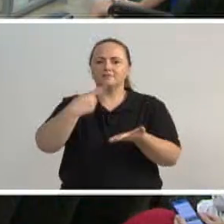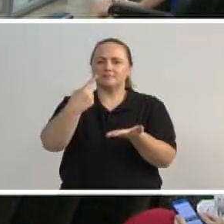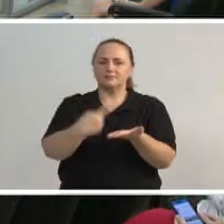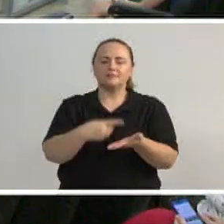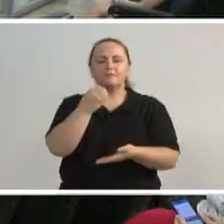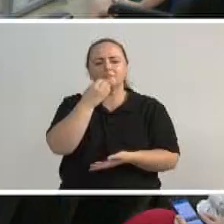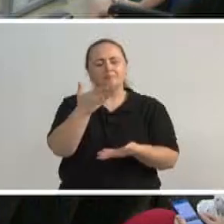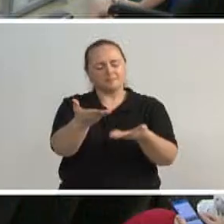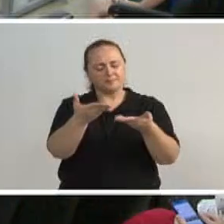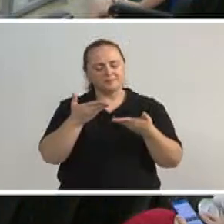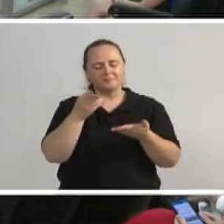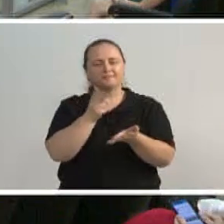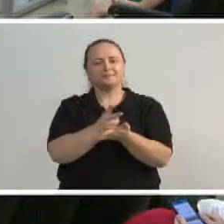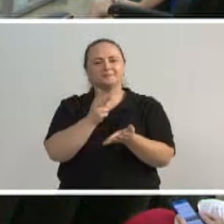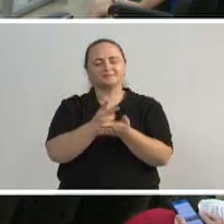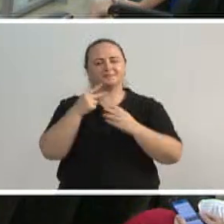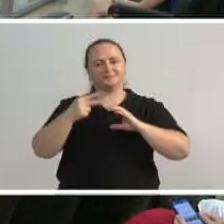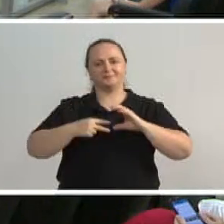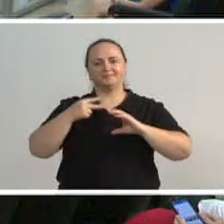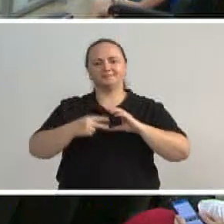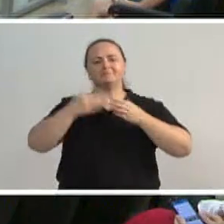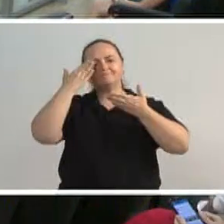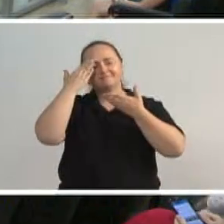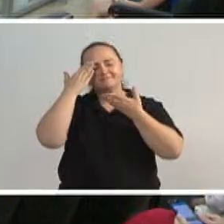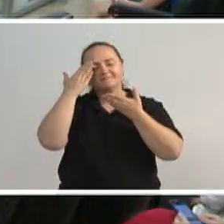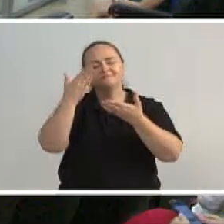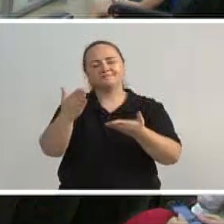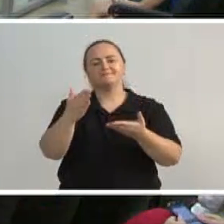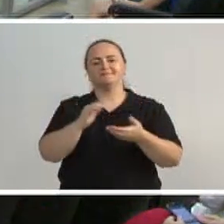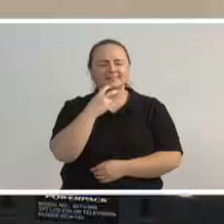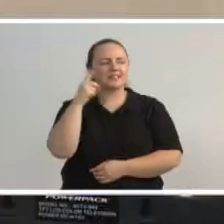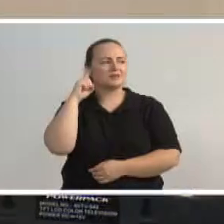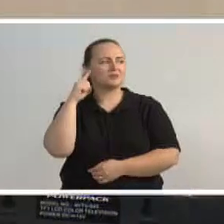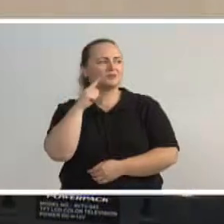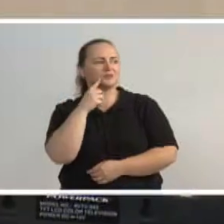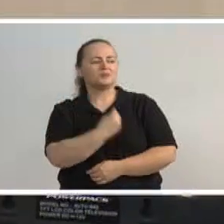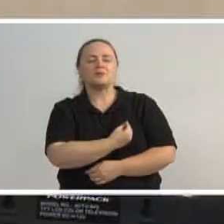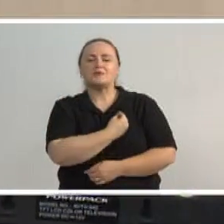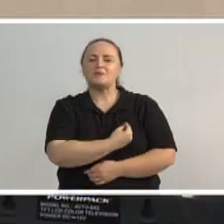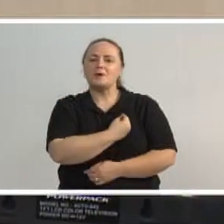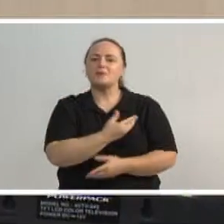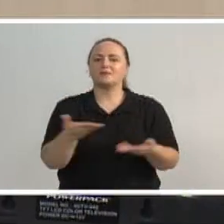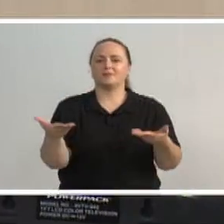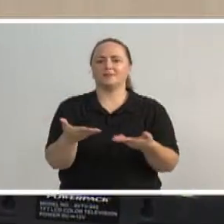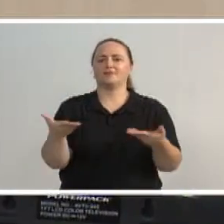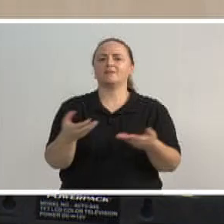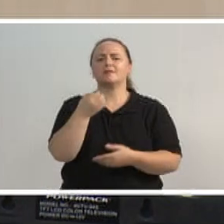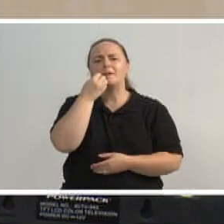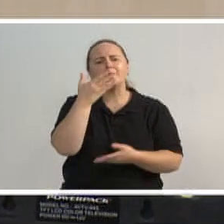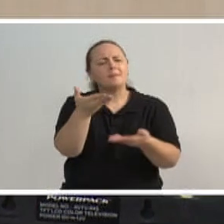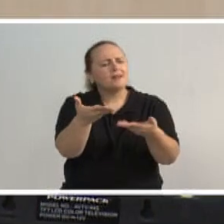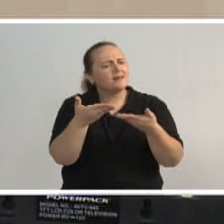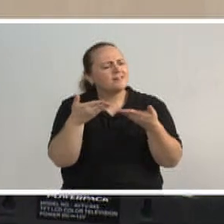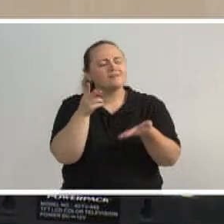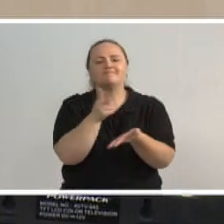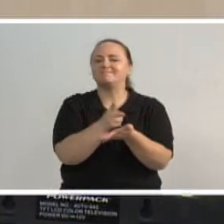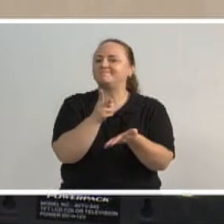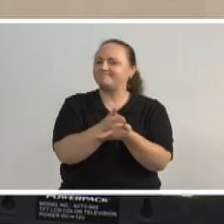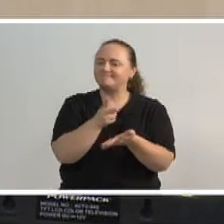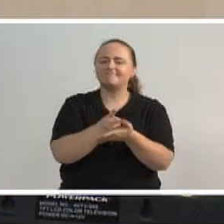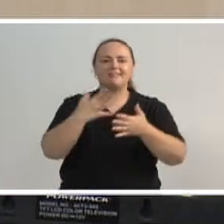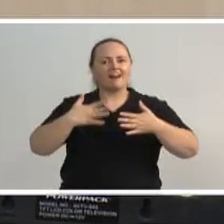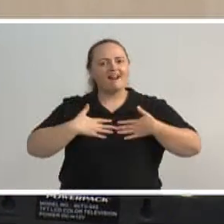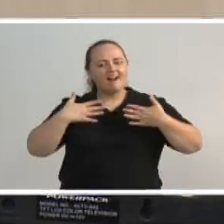Mário Hildebrandi, para solicitar a implementação da faixa narrativa adicional para cegos e deficientes